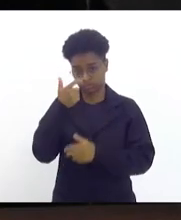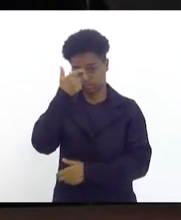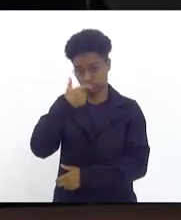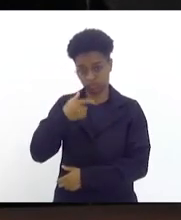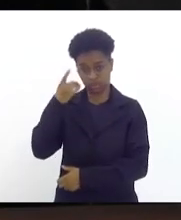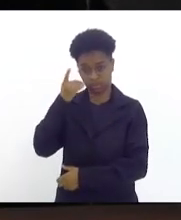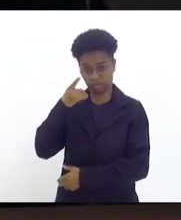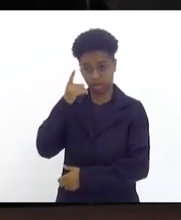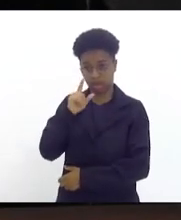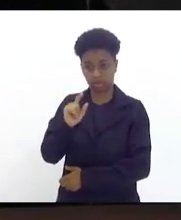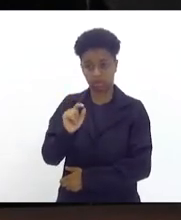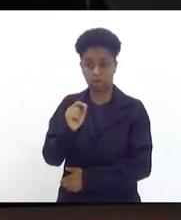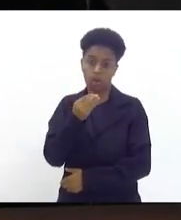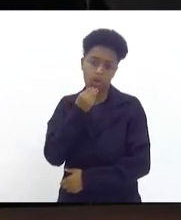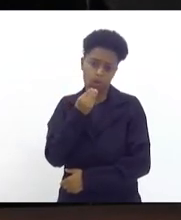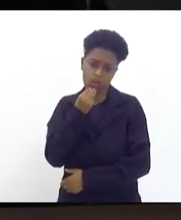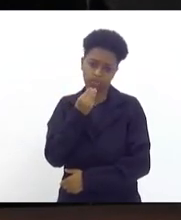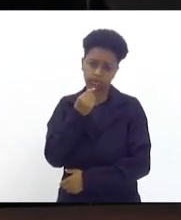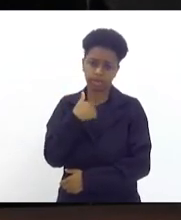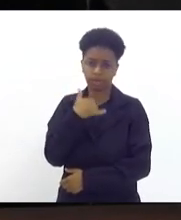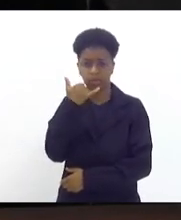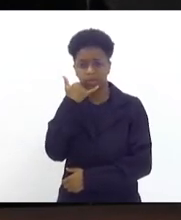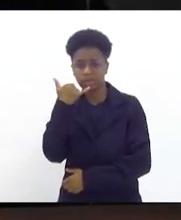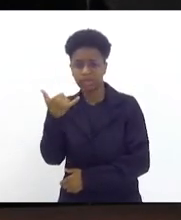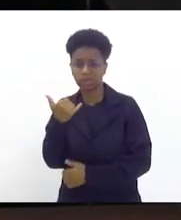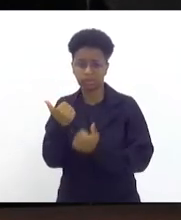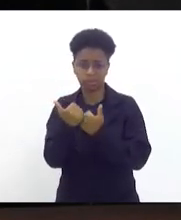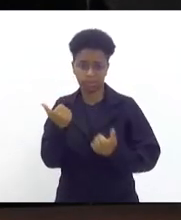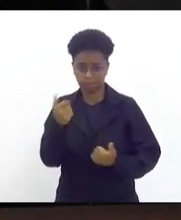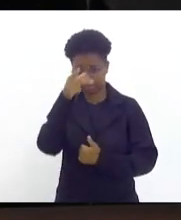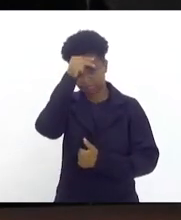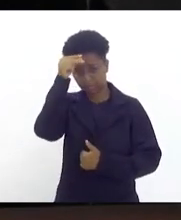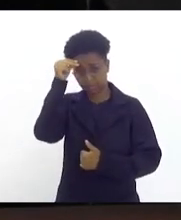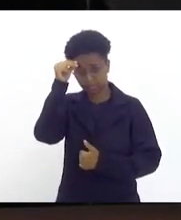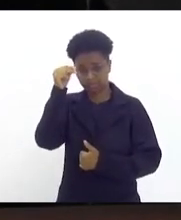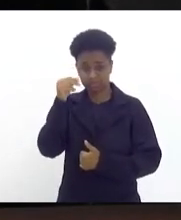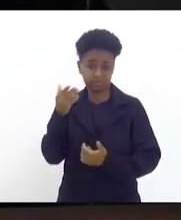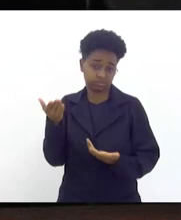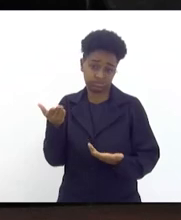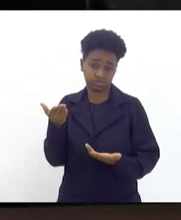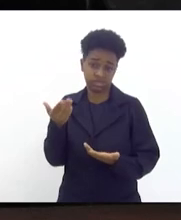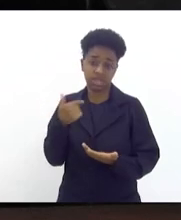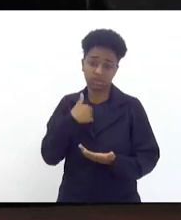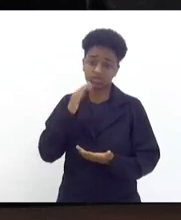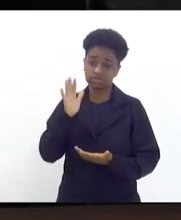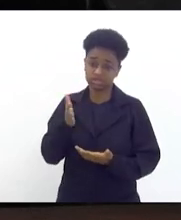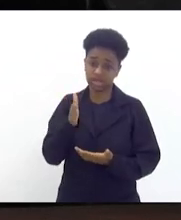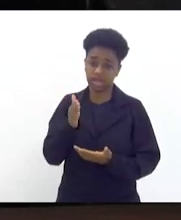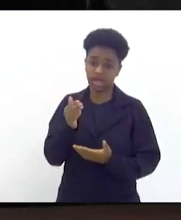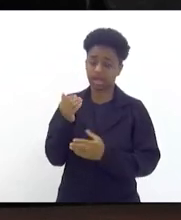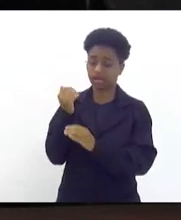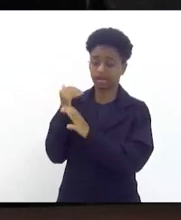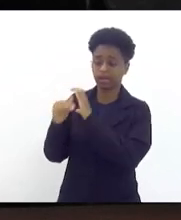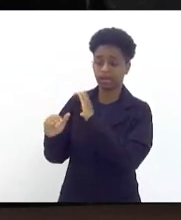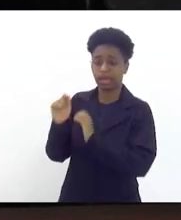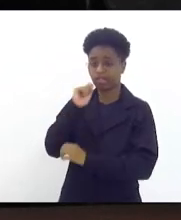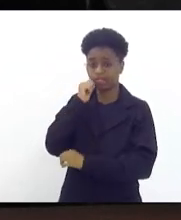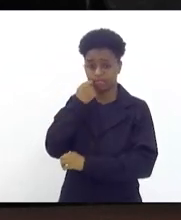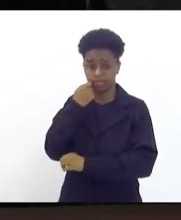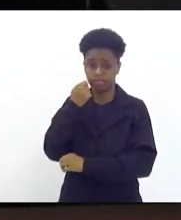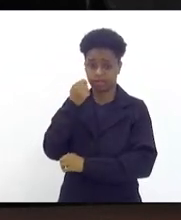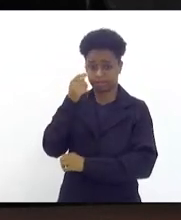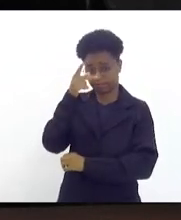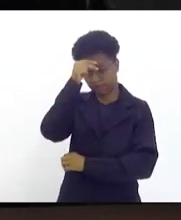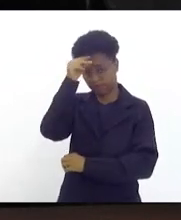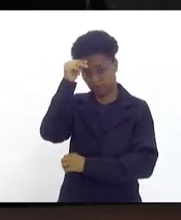é que quando eu falo qual que quando eu ligo para Subprefeitura imediatamente eu já liguei eu já escrevi para o prefeito Eduardo Paes um domingo às 5 horas